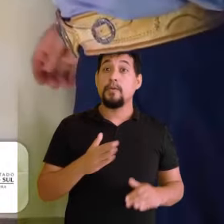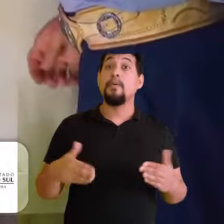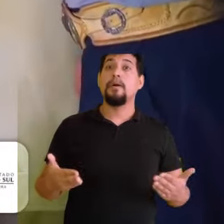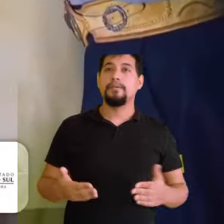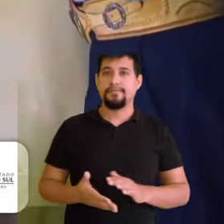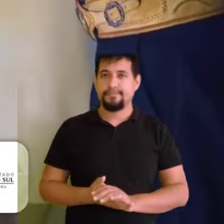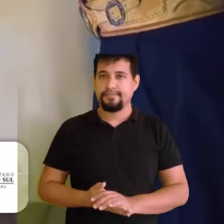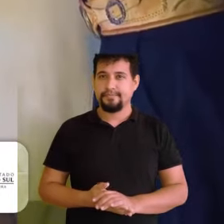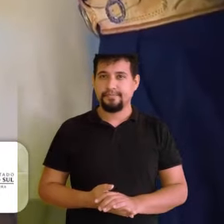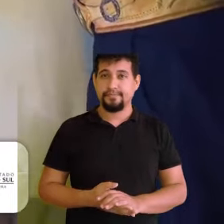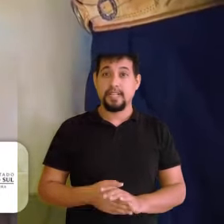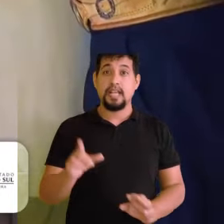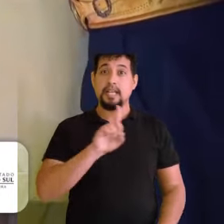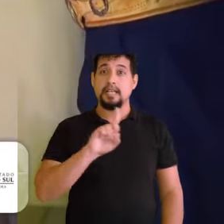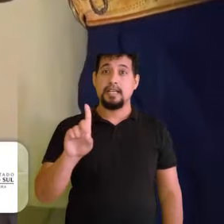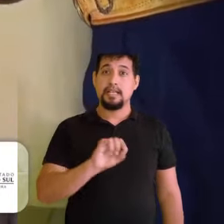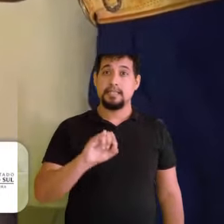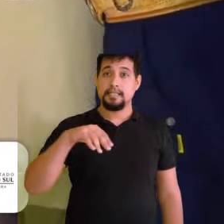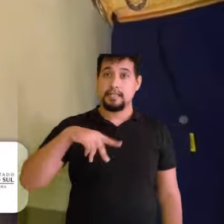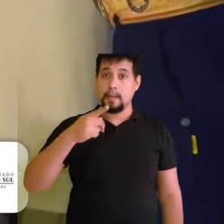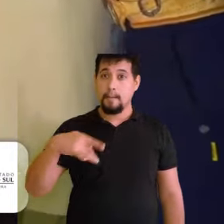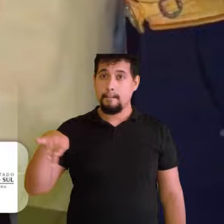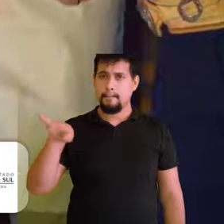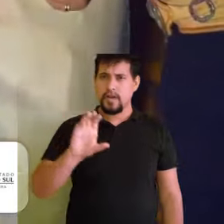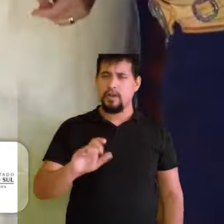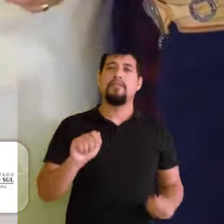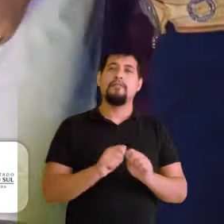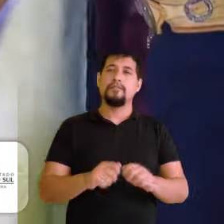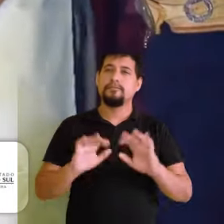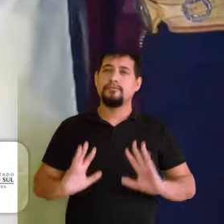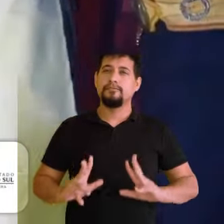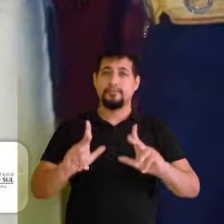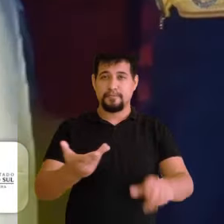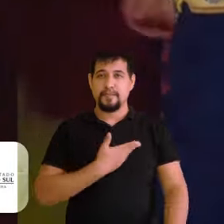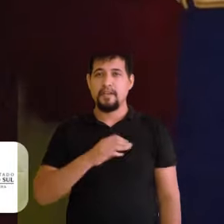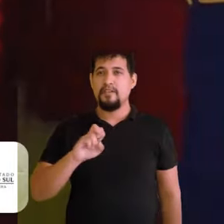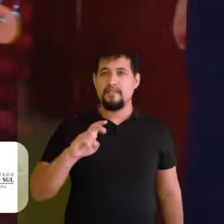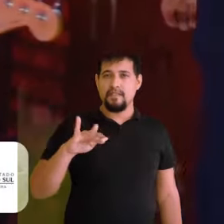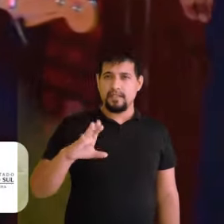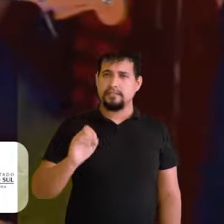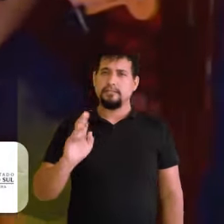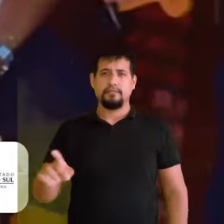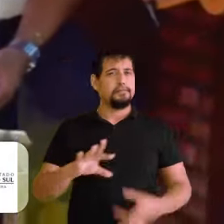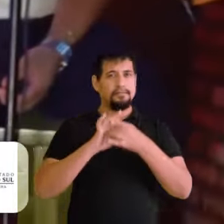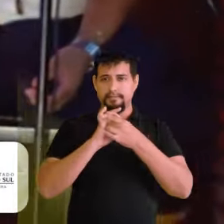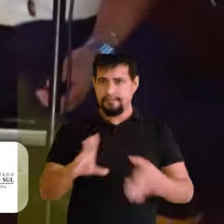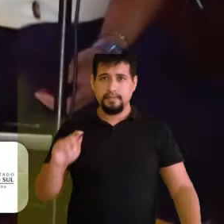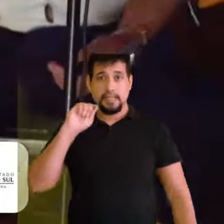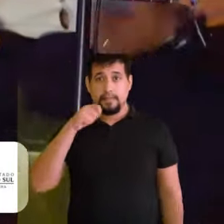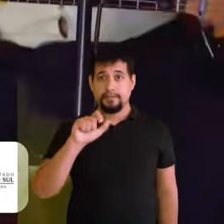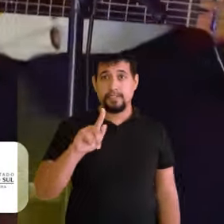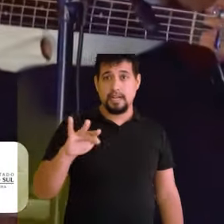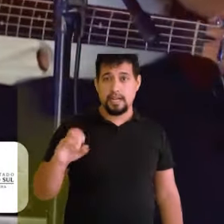Pão, lançando a sua linha. Já é toda consagrada. Linha, meu amigo Evandro, pode indo. Pão fica à vontade. Pão de alhos Invita. É. É marca consagrada,